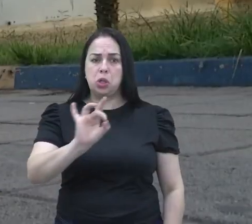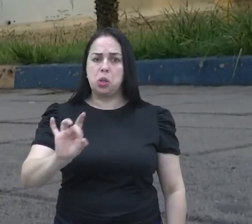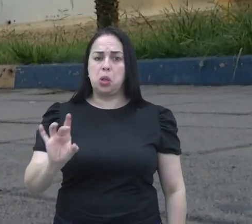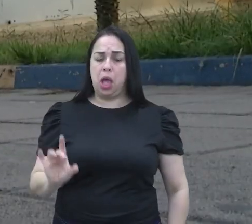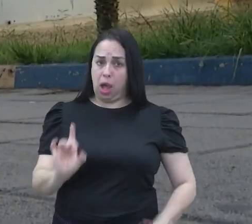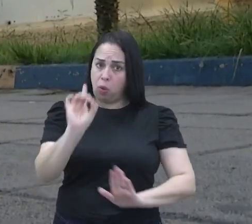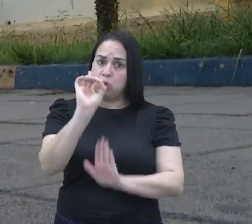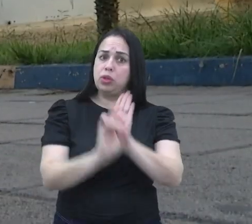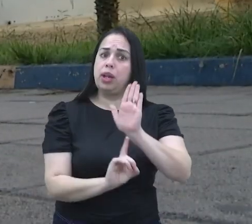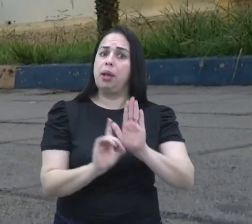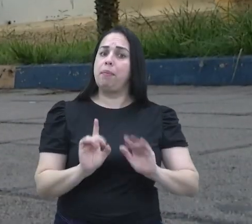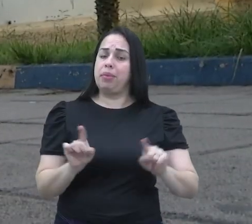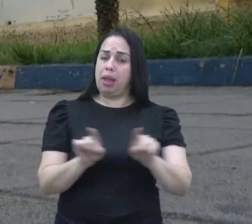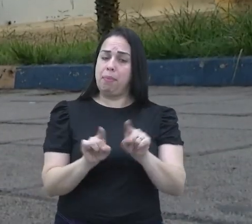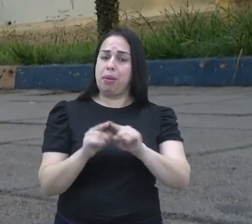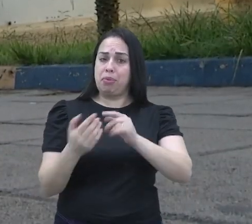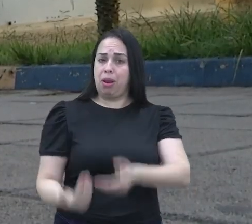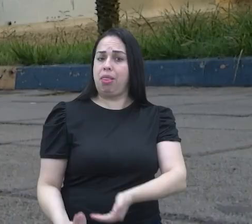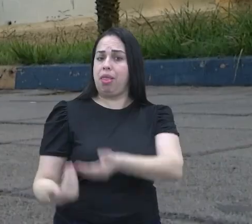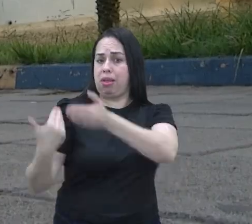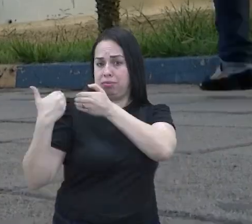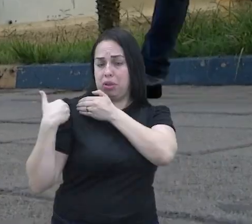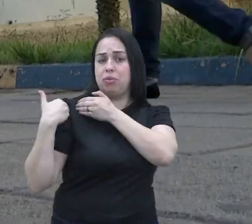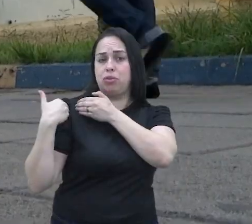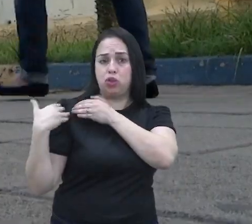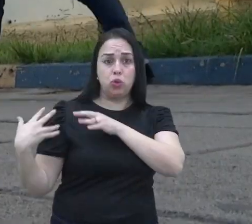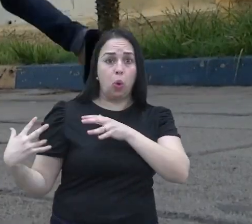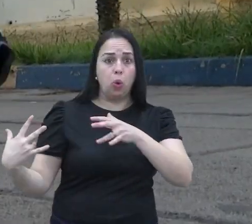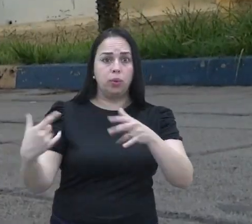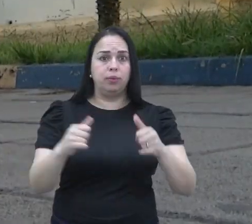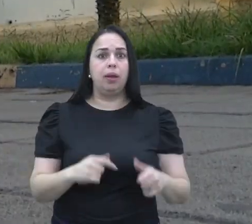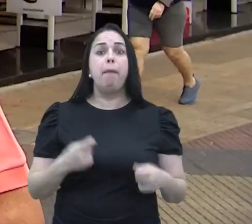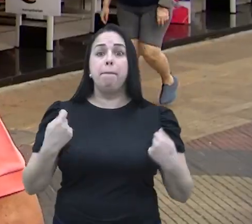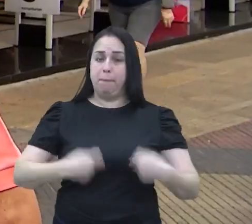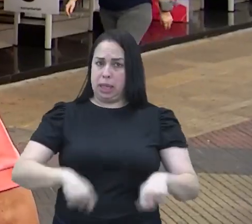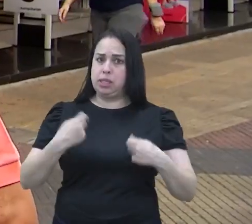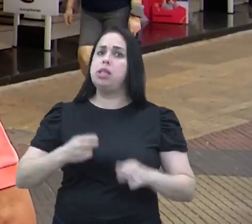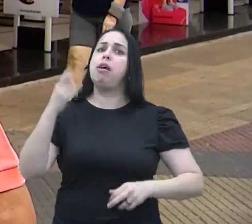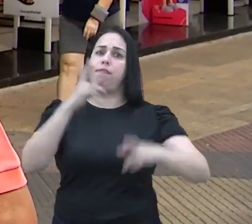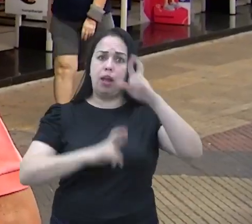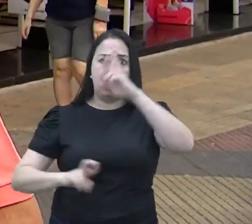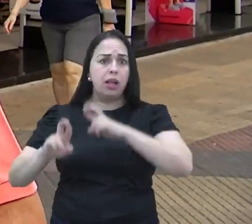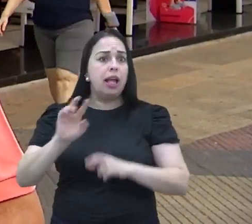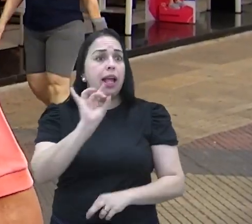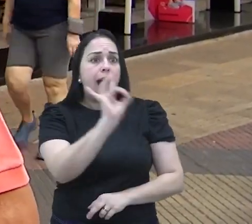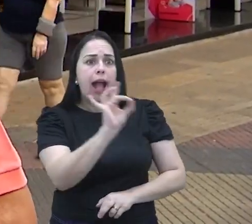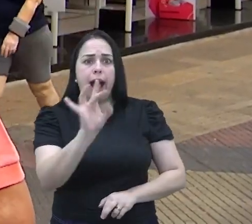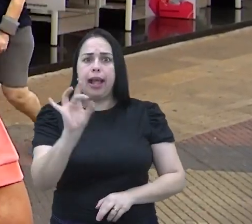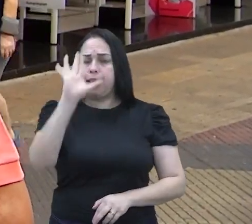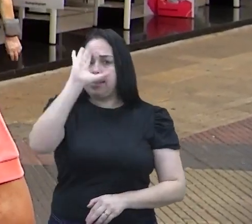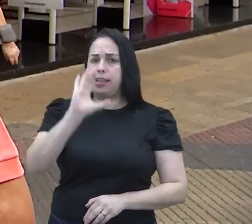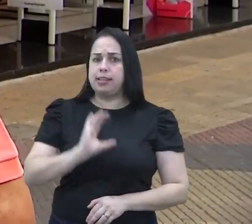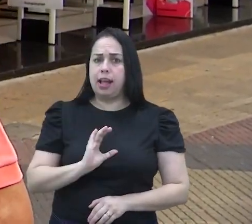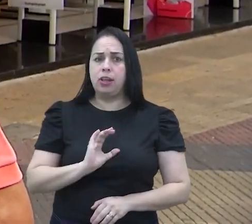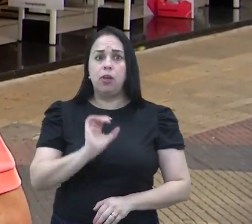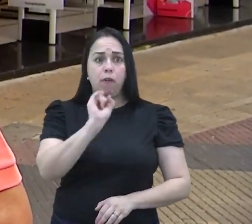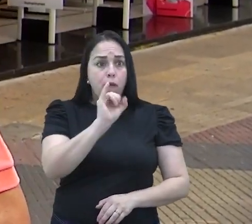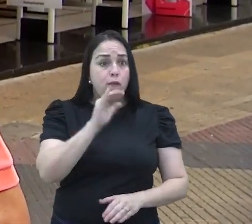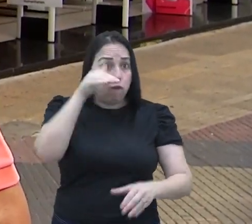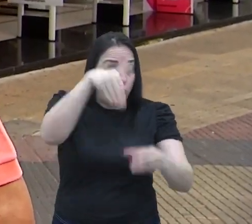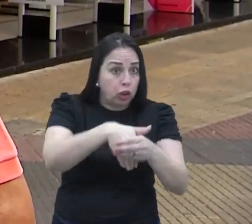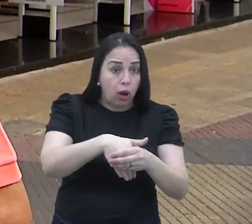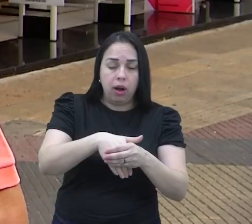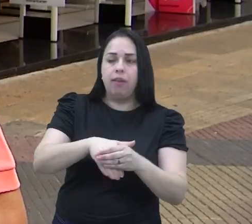não é apenas um direito, mas uma responsabilidade de todos. Tem que fiscalizar cada eleitor que votar no